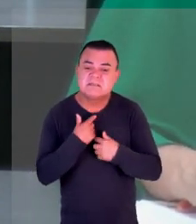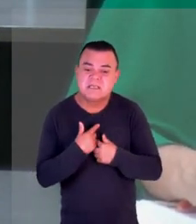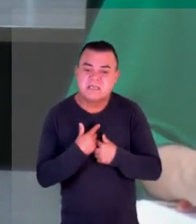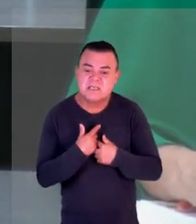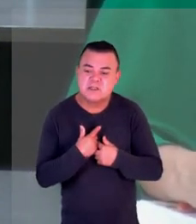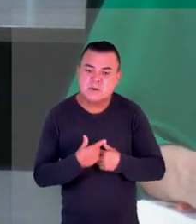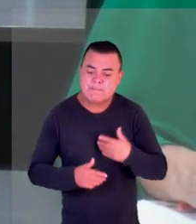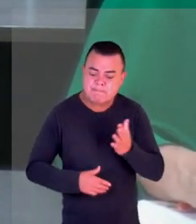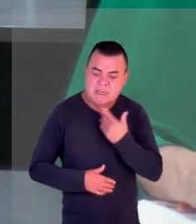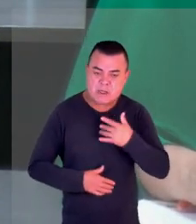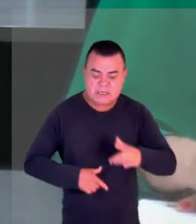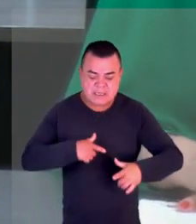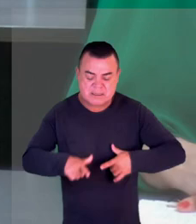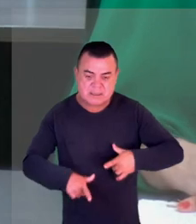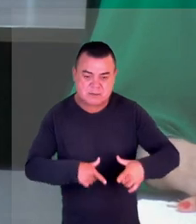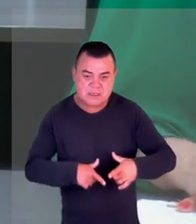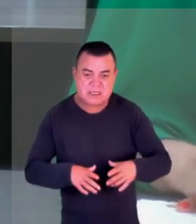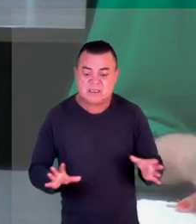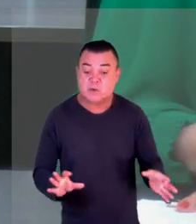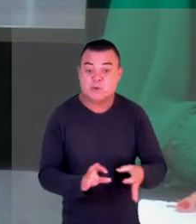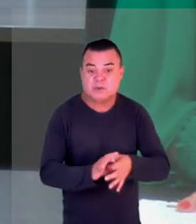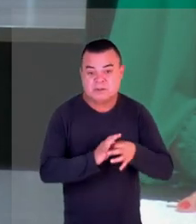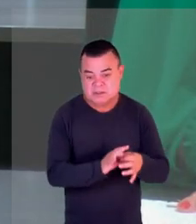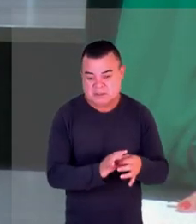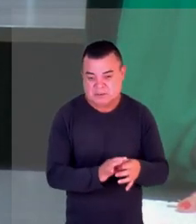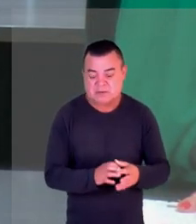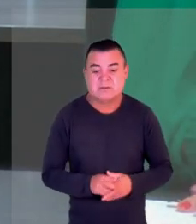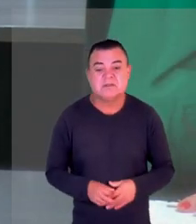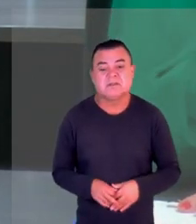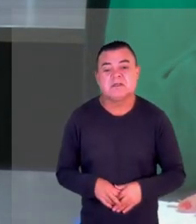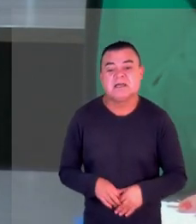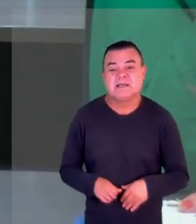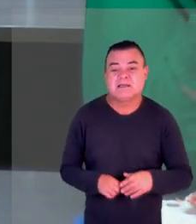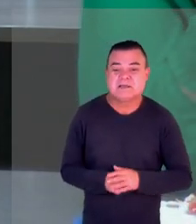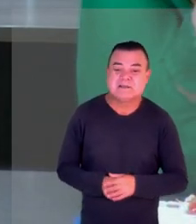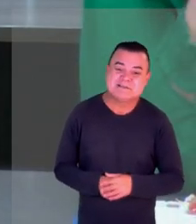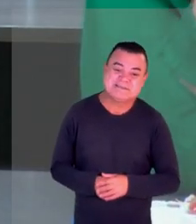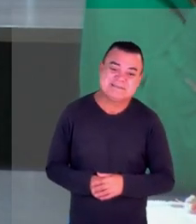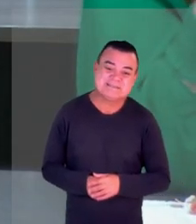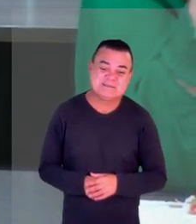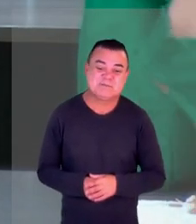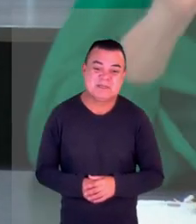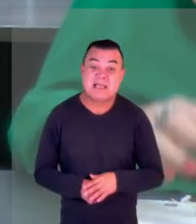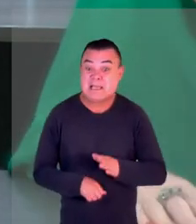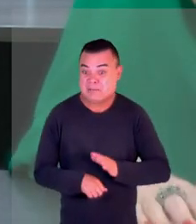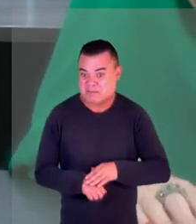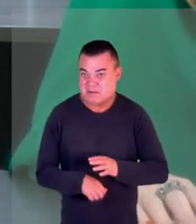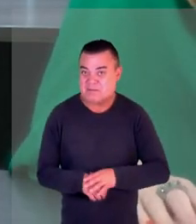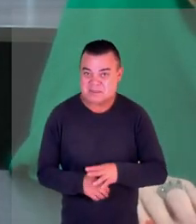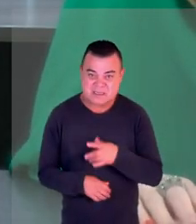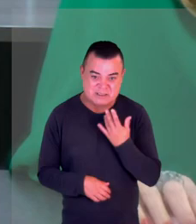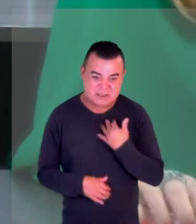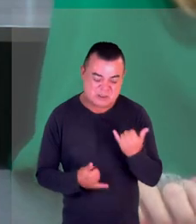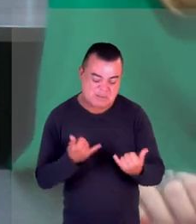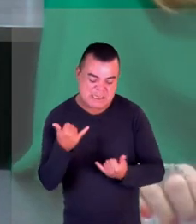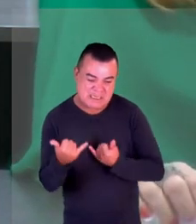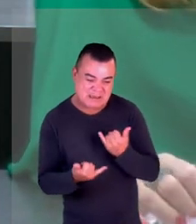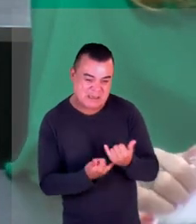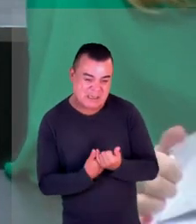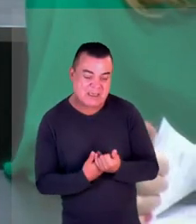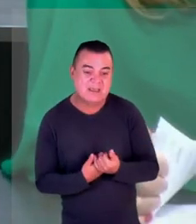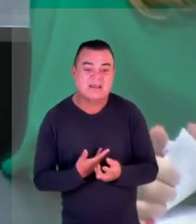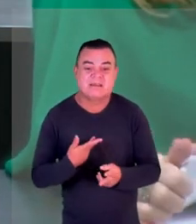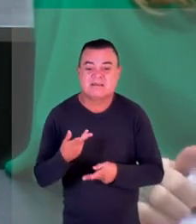na verdade é que embora a gente brinque né somos os dinossauros da segurança alimentar no Brasil é